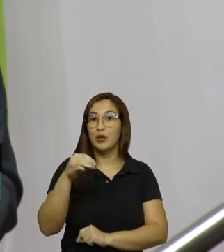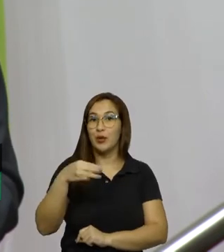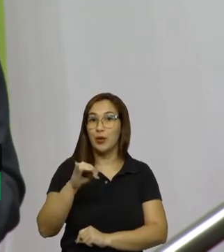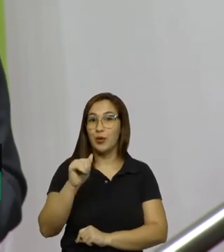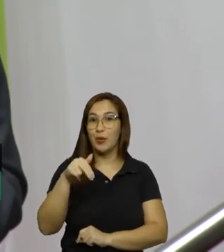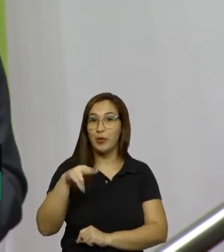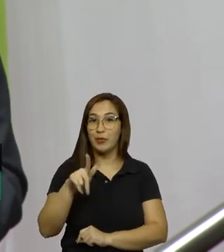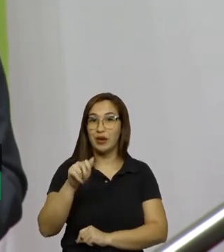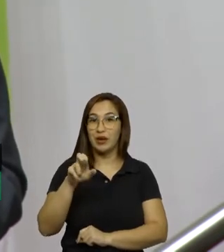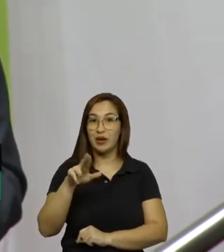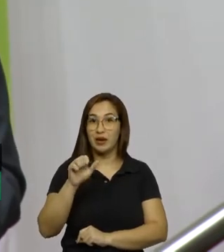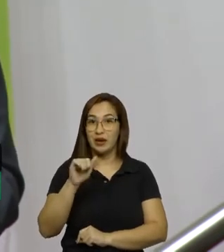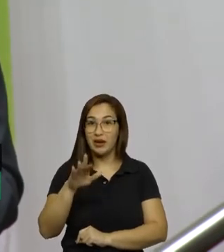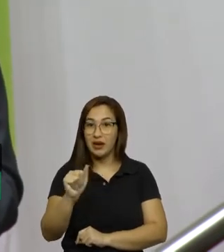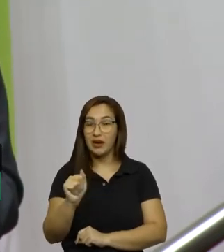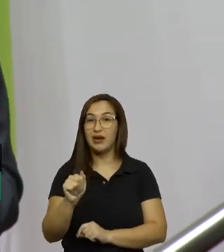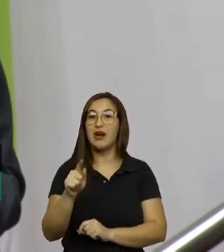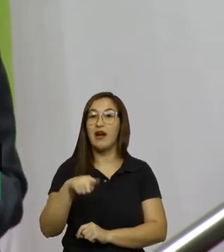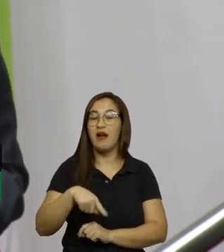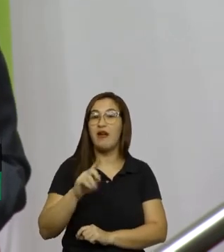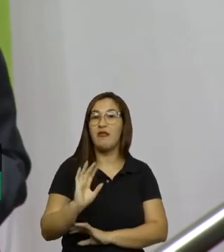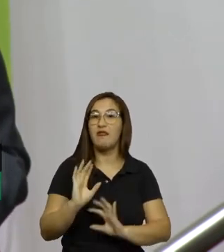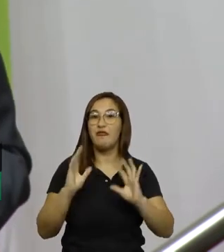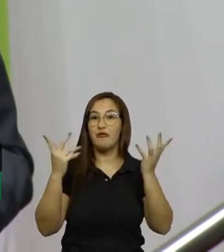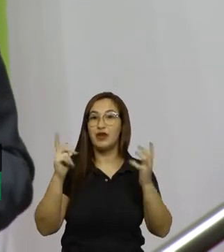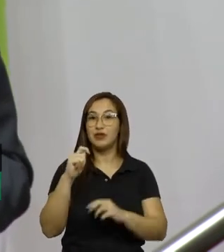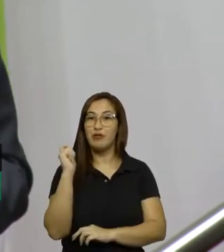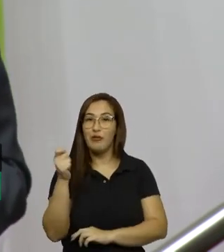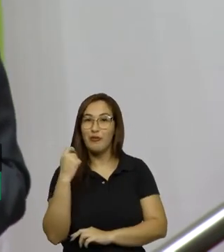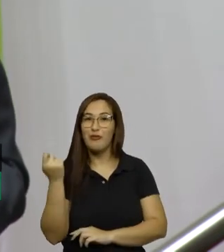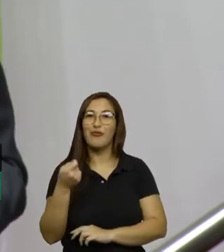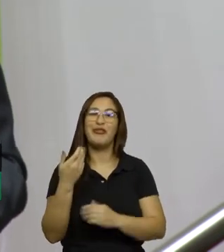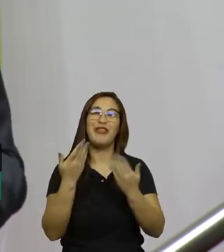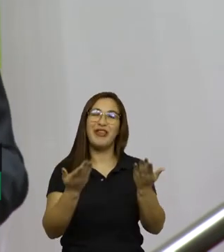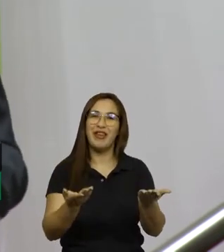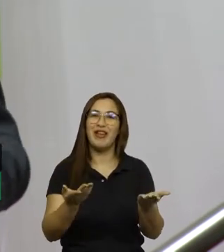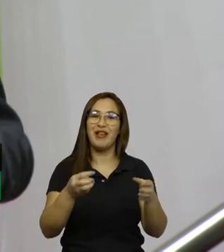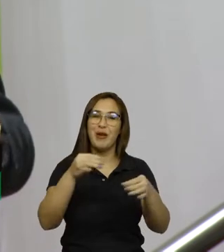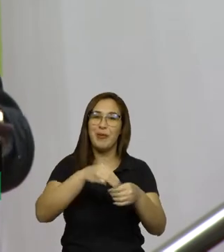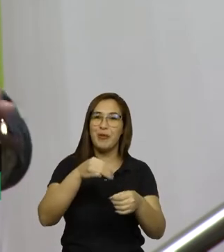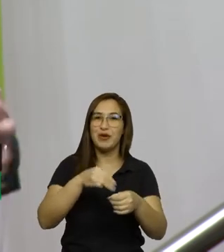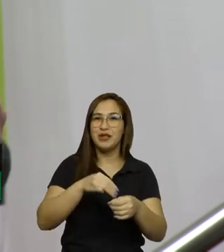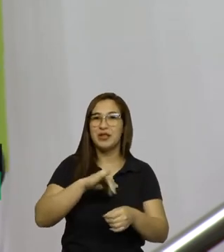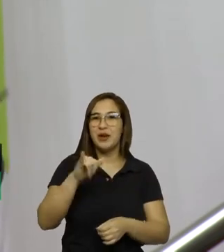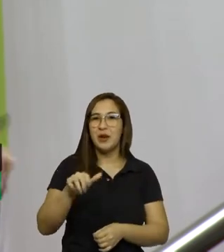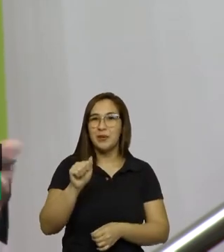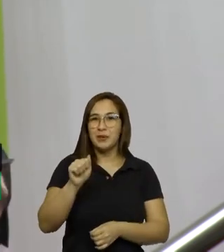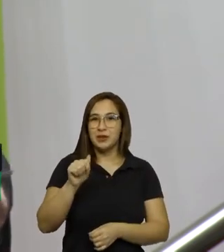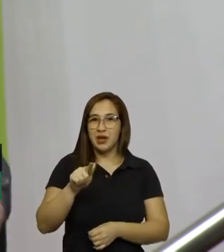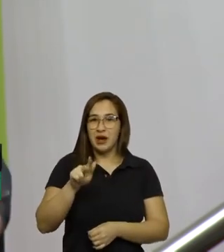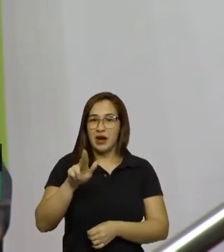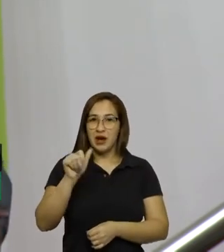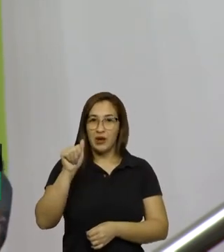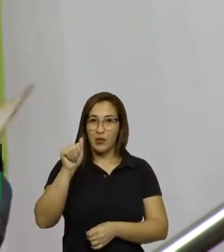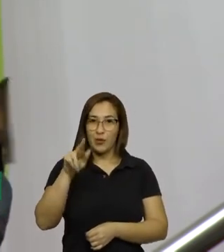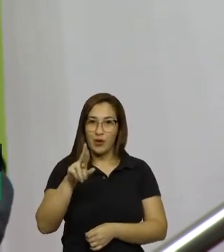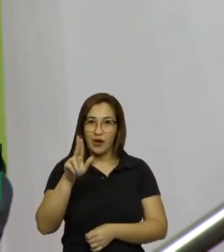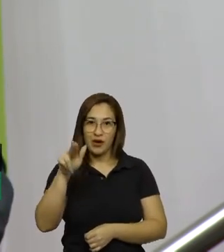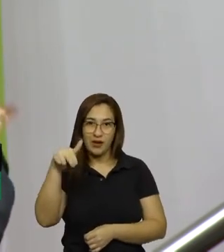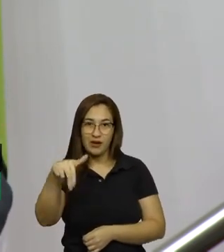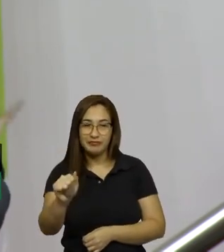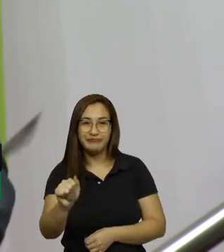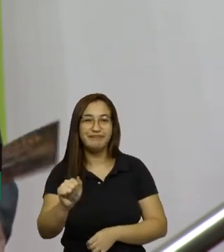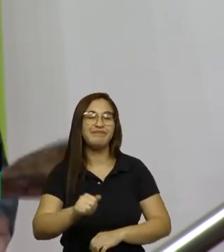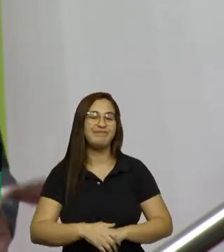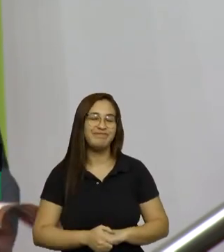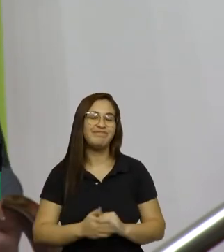momento, esse grande rodeio, essa grande festa que vive o município de Jaguaruna. Então, é lógico, quero aqui parabenizar